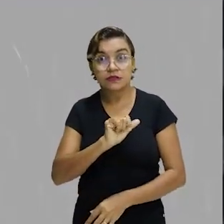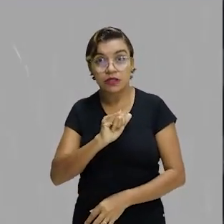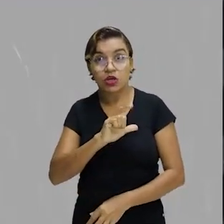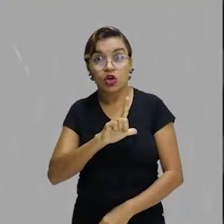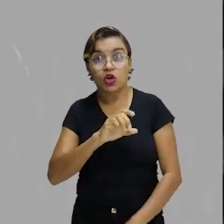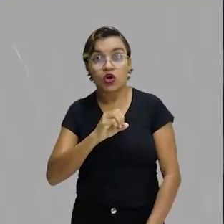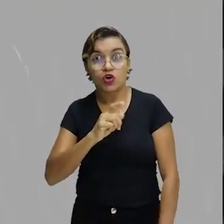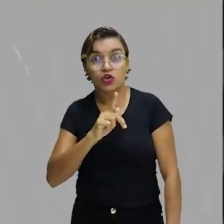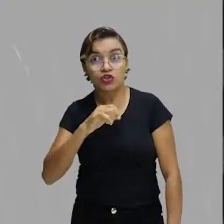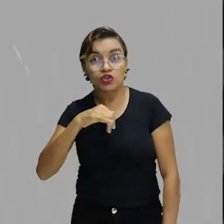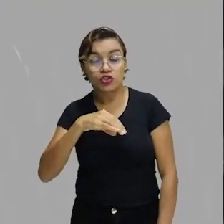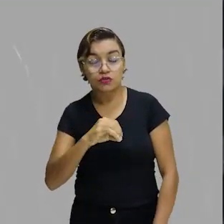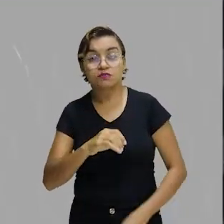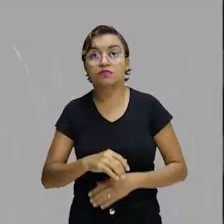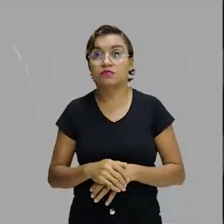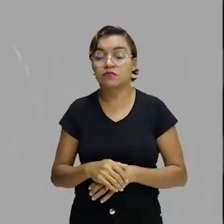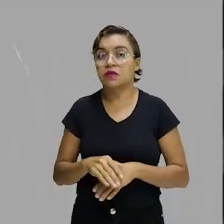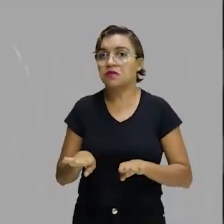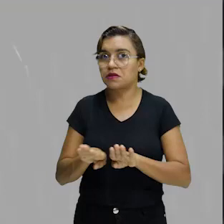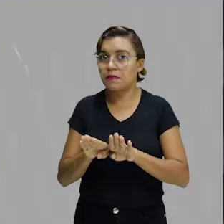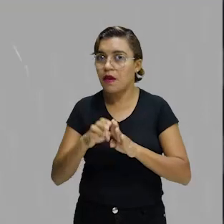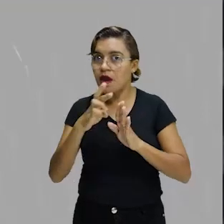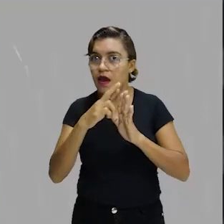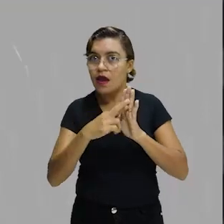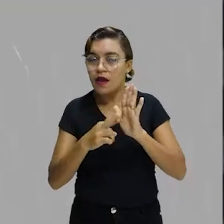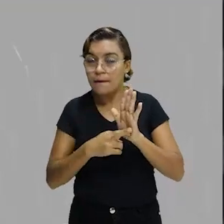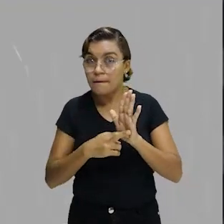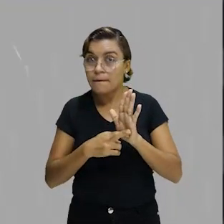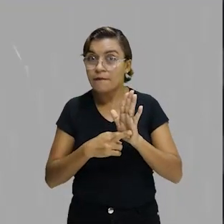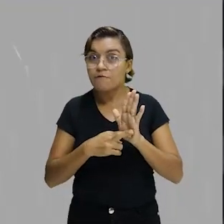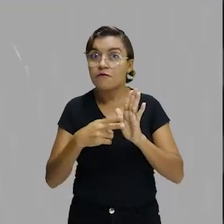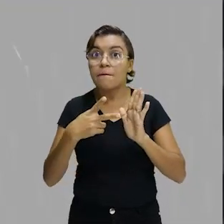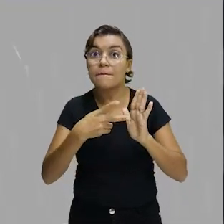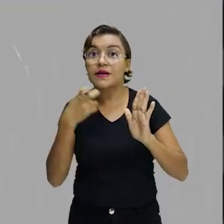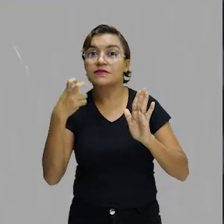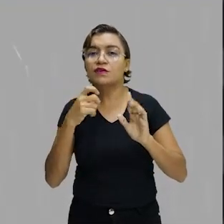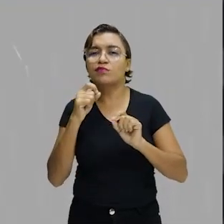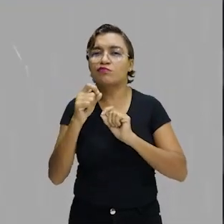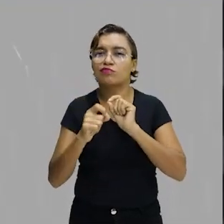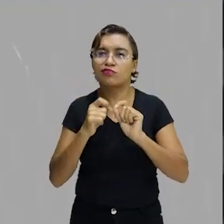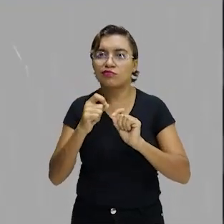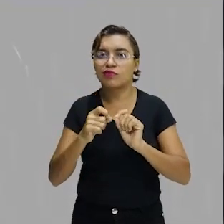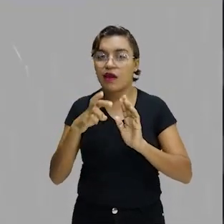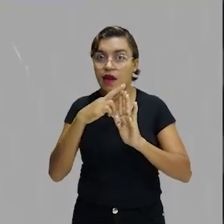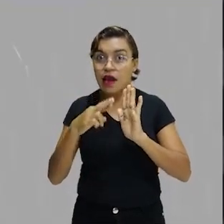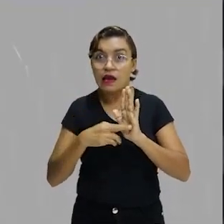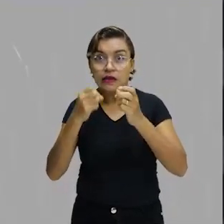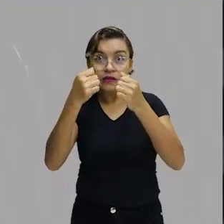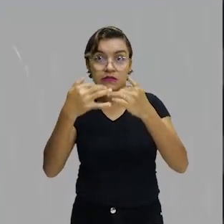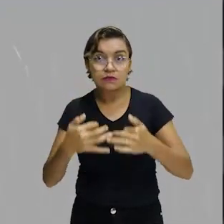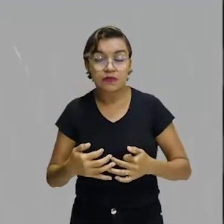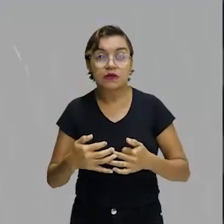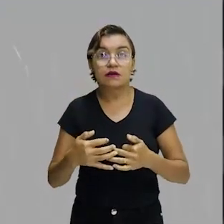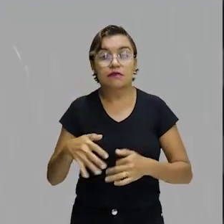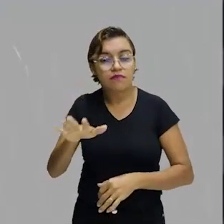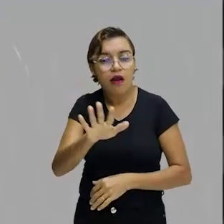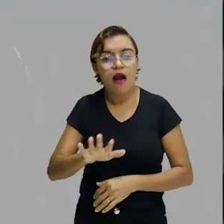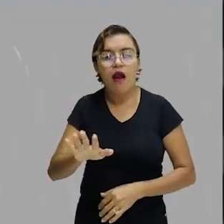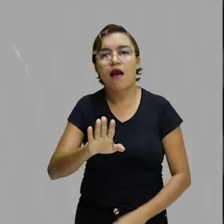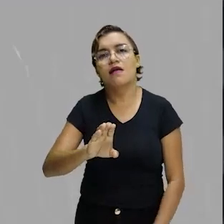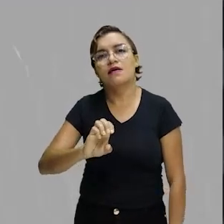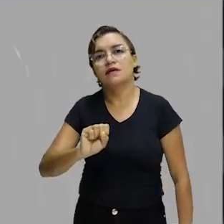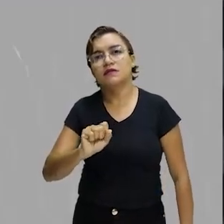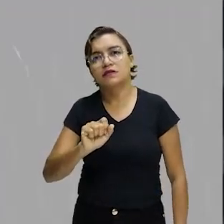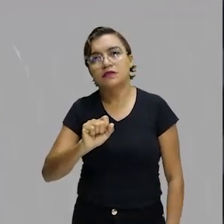regras, você vai perceber que uma das regras que falam sobre o silogismo é justamente